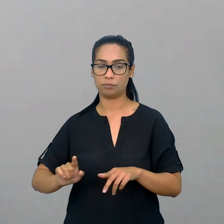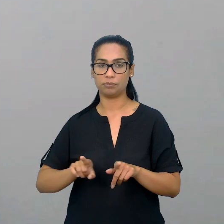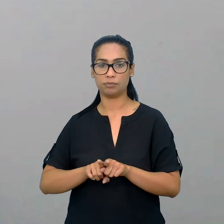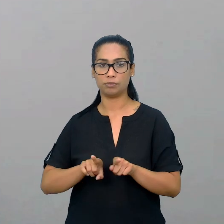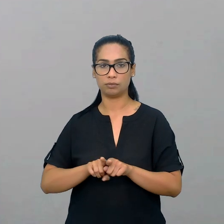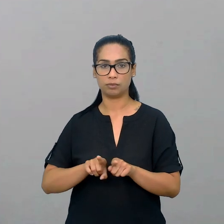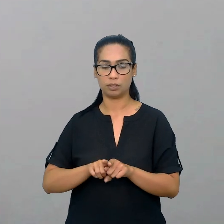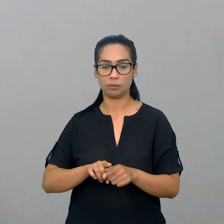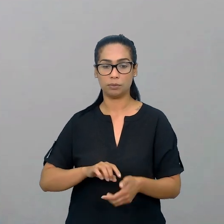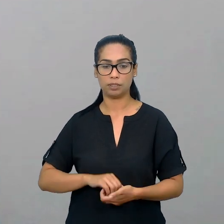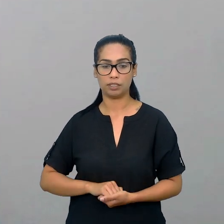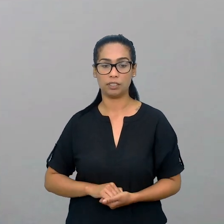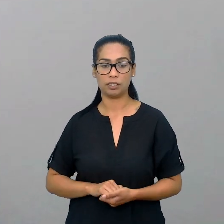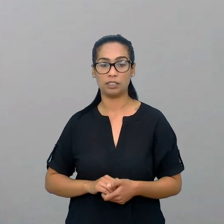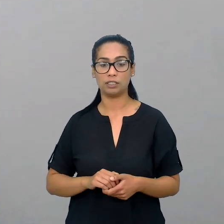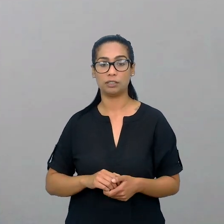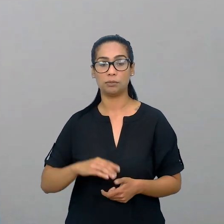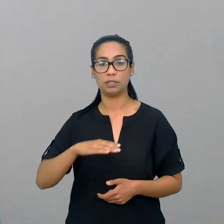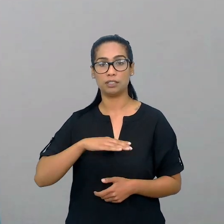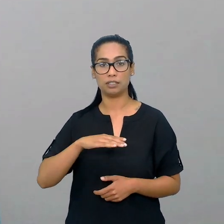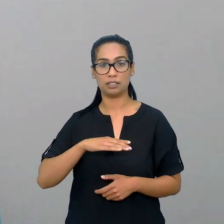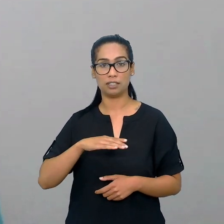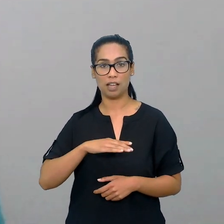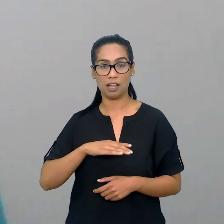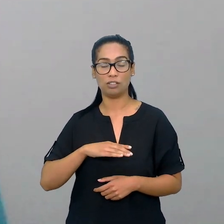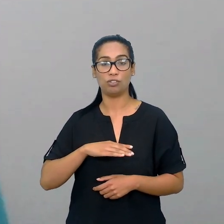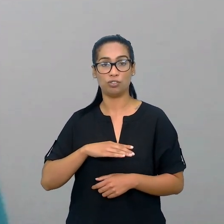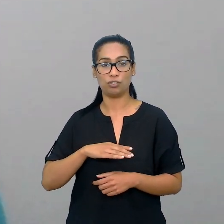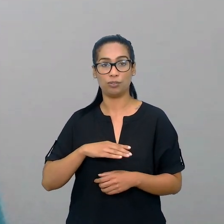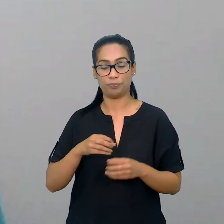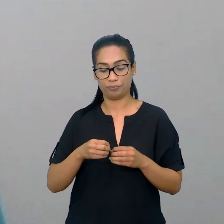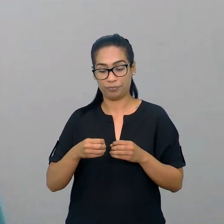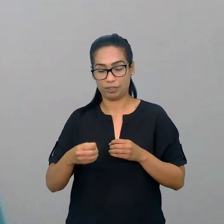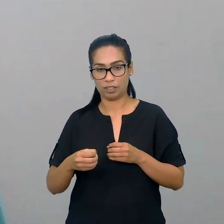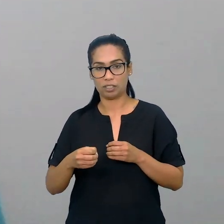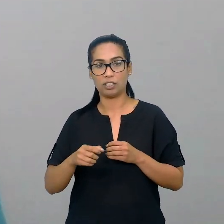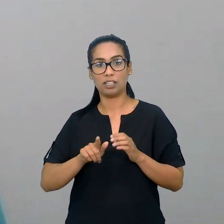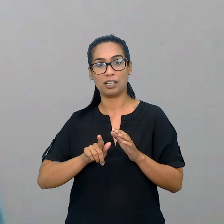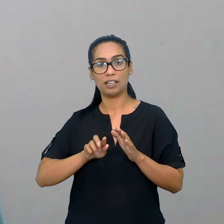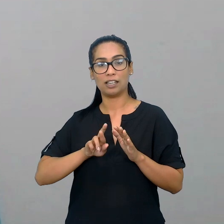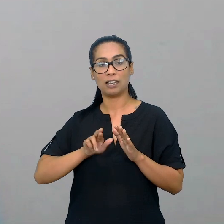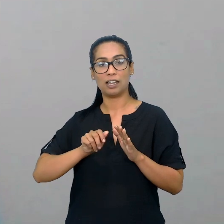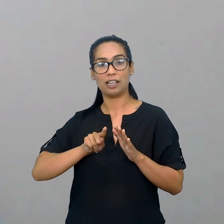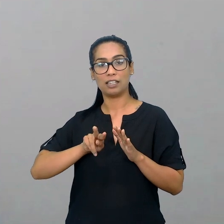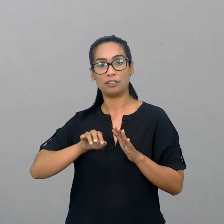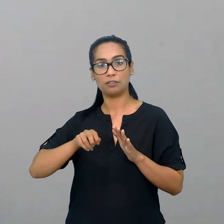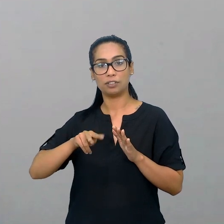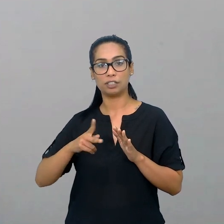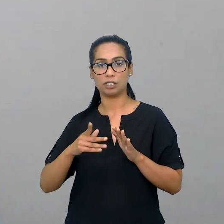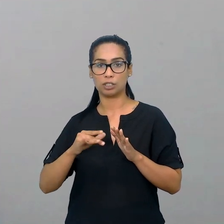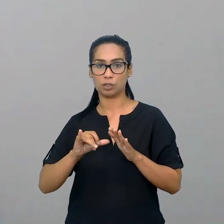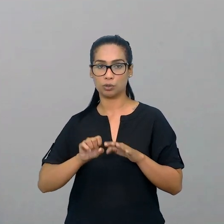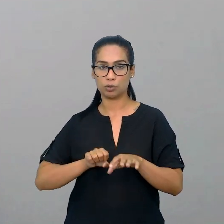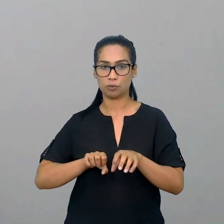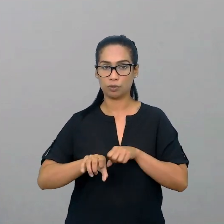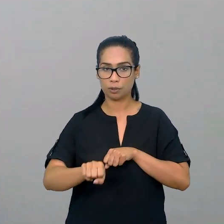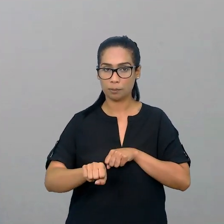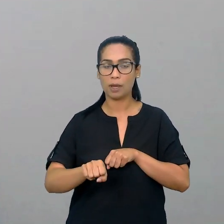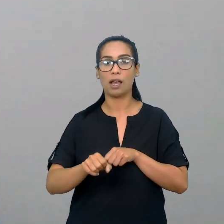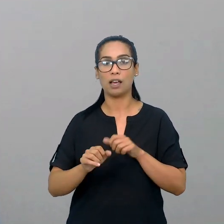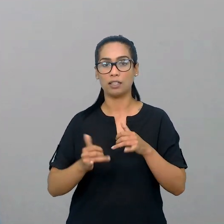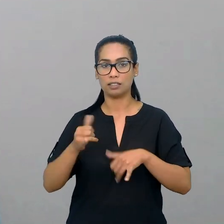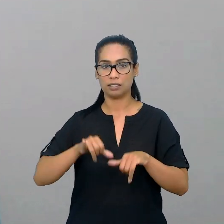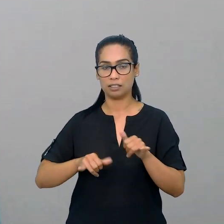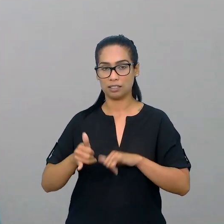que chama Ribeirão Preto, numa escola em uma cidade que chama Cravinhos. Sou formada em Química, com mestrado